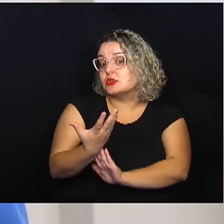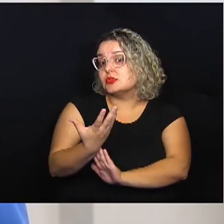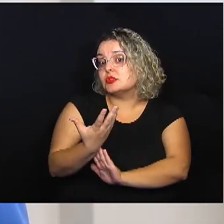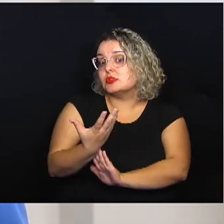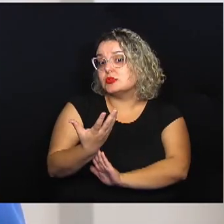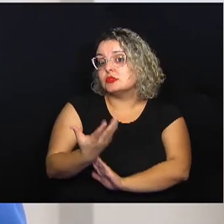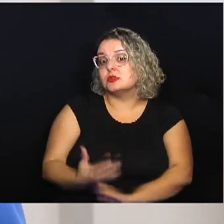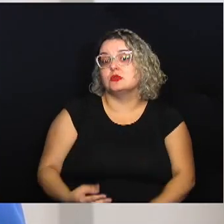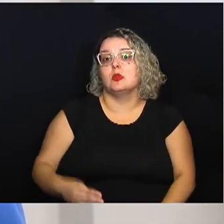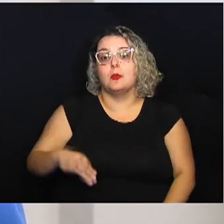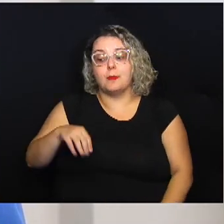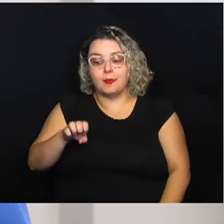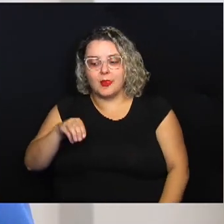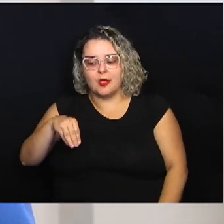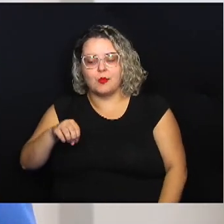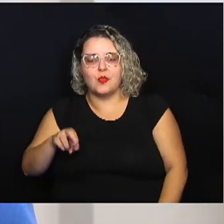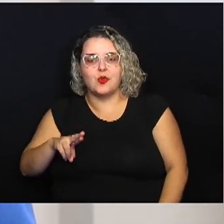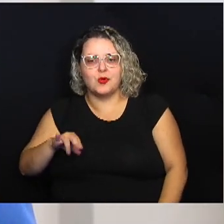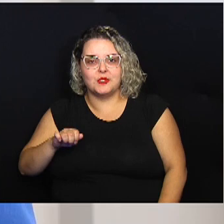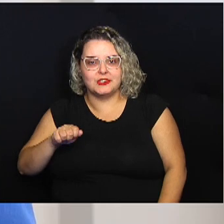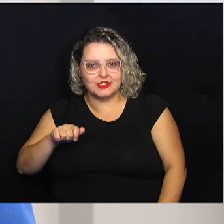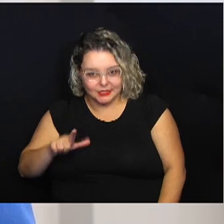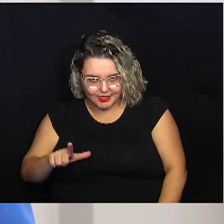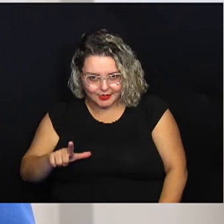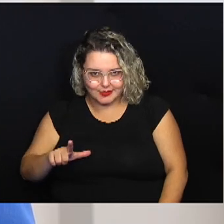de memorial da Câmara, né,